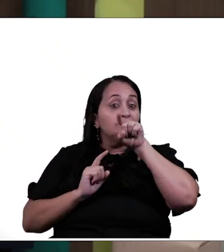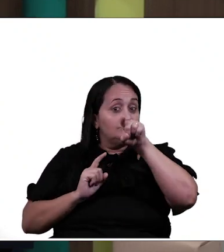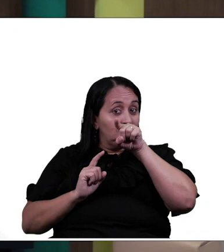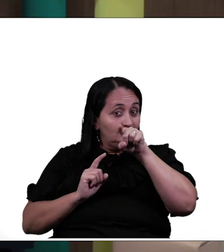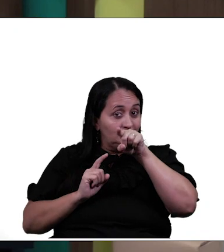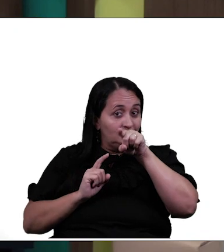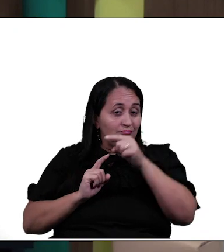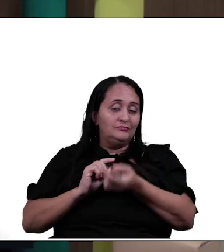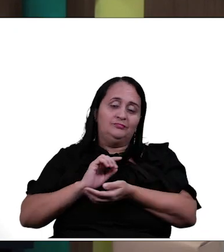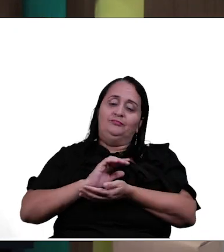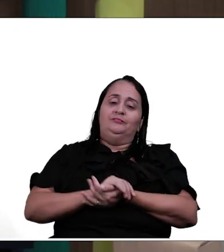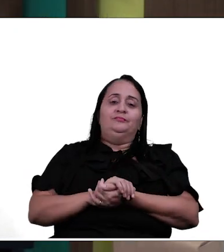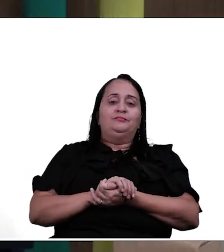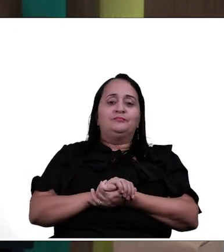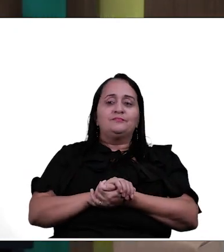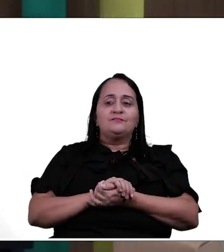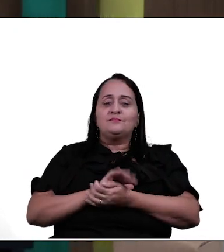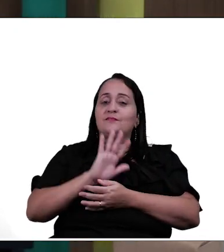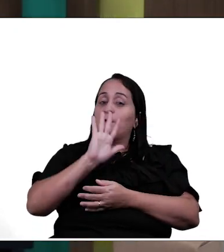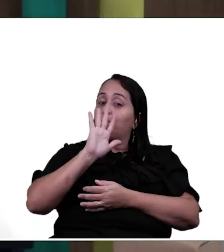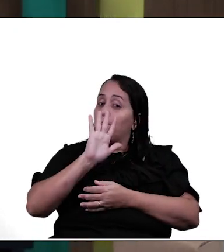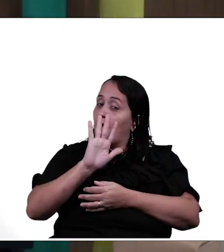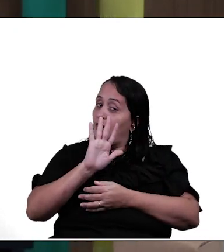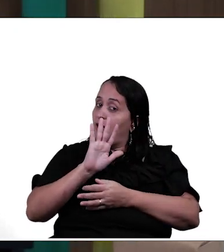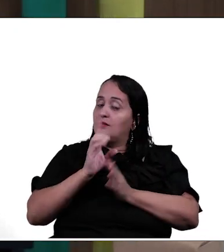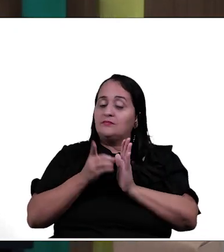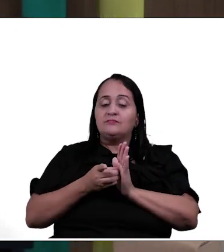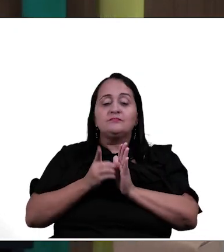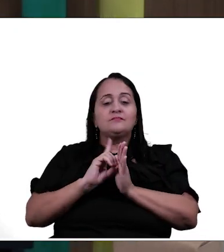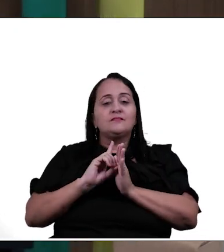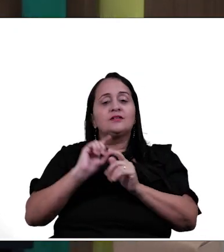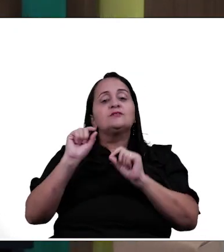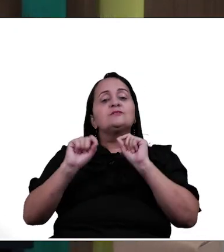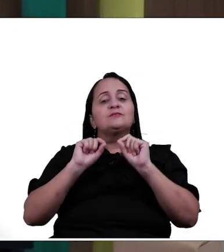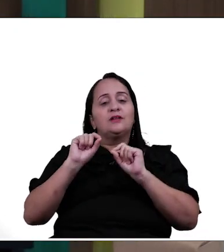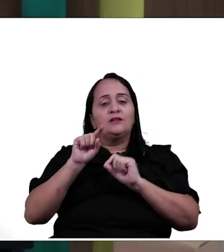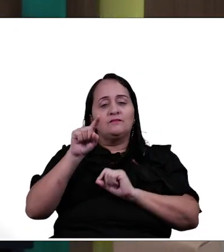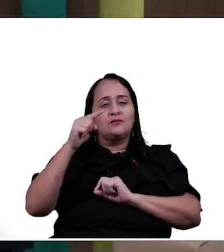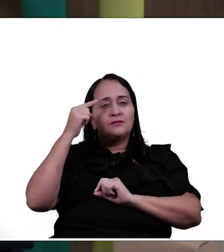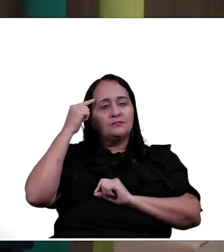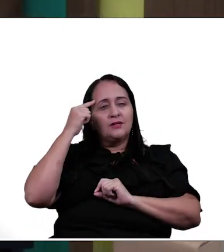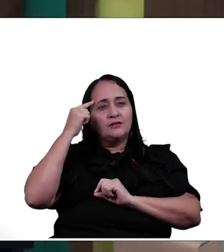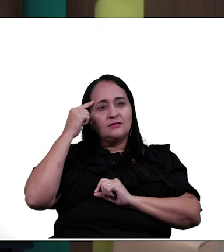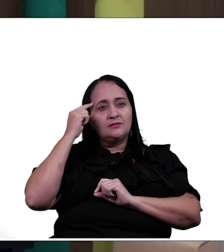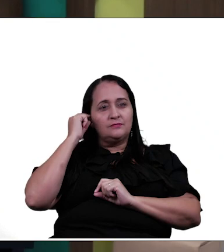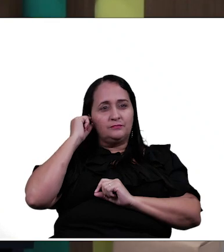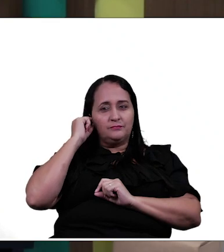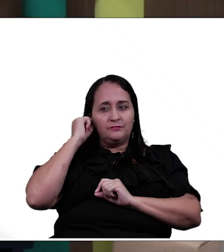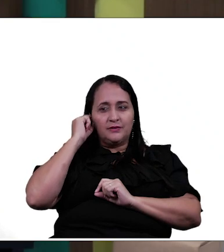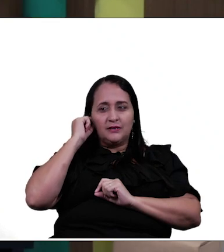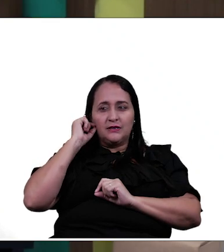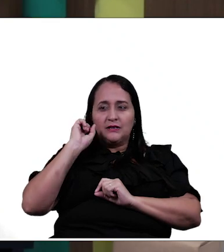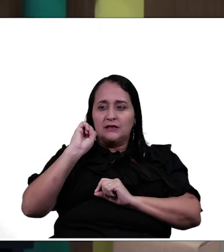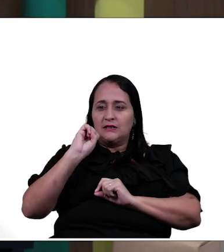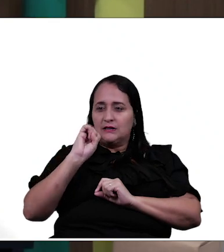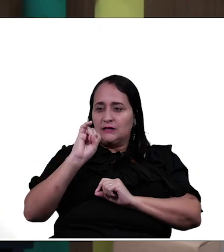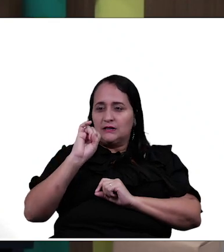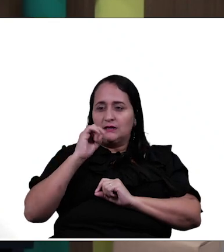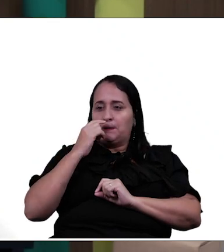da fração 15 décimos. Então, sim, é um número racional. O número